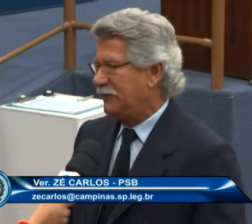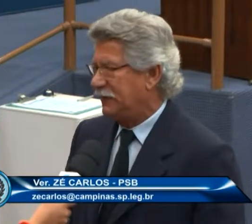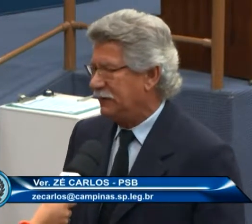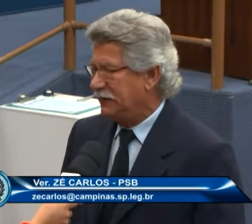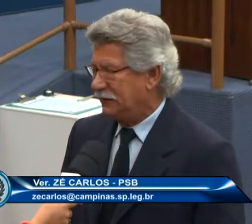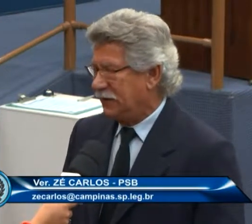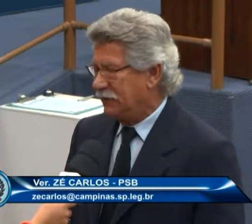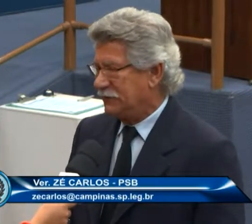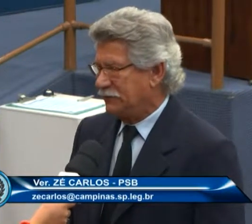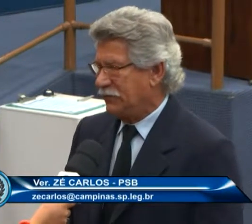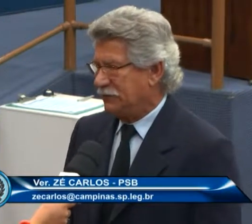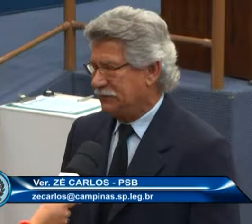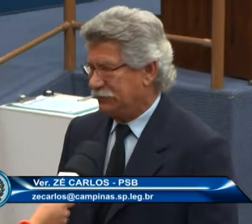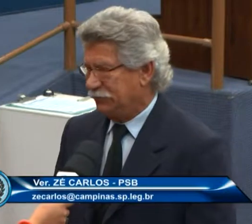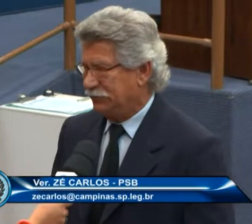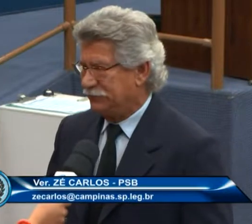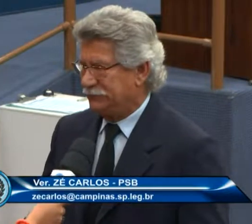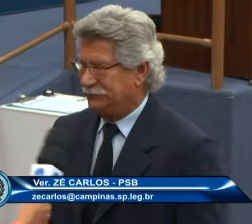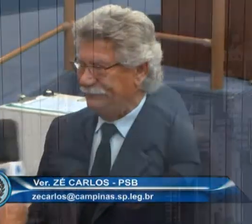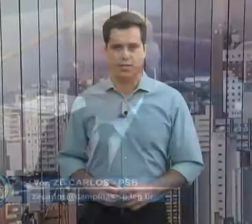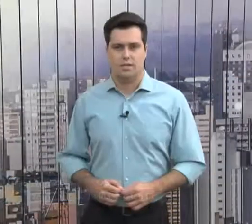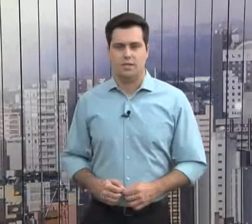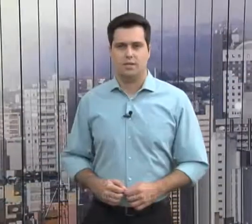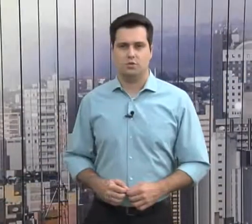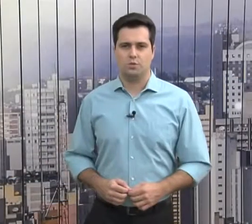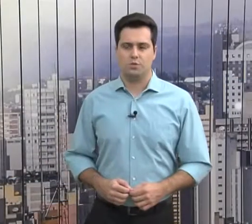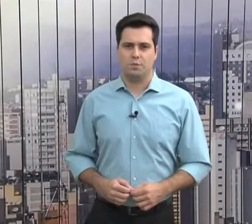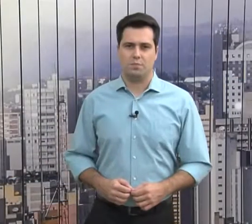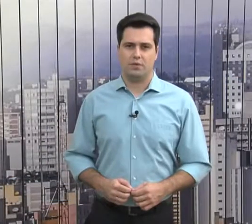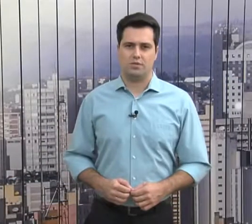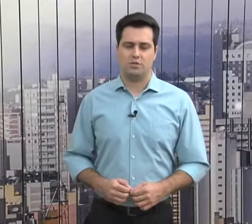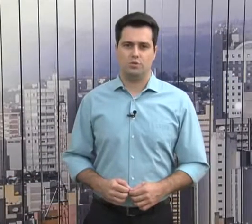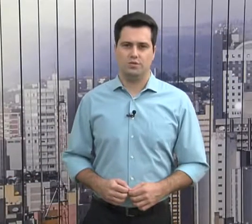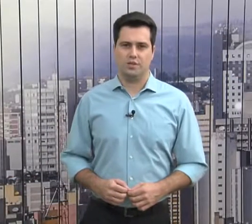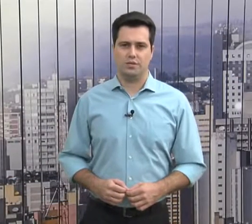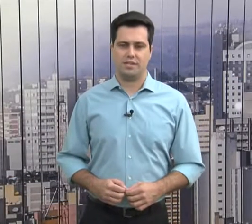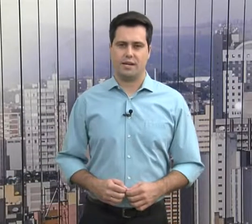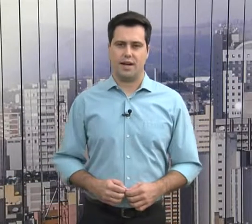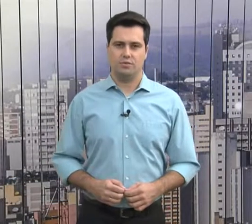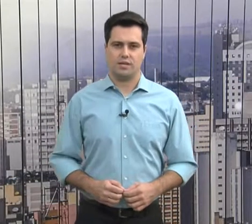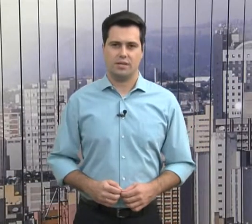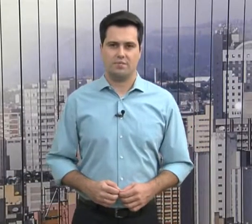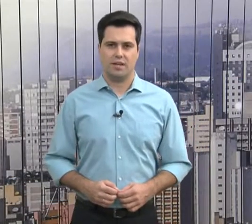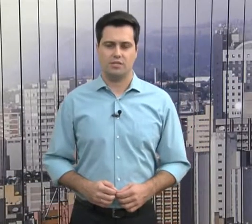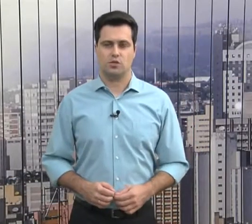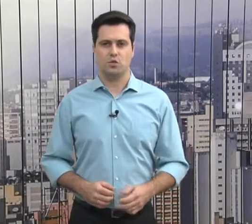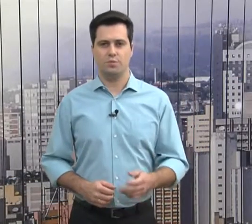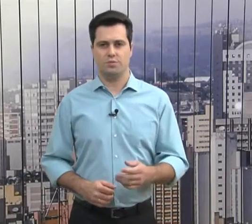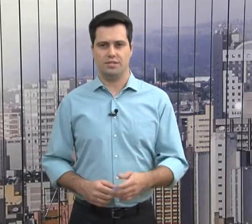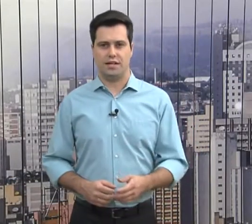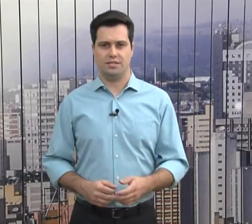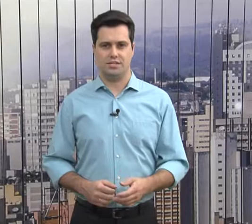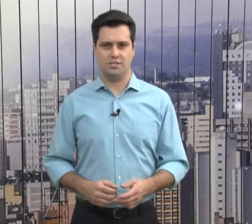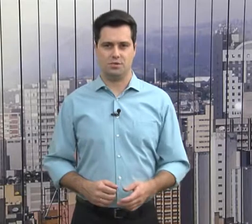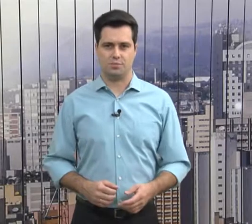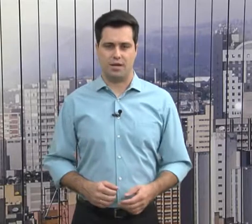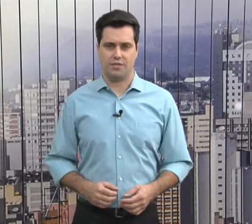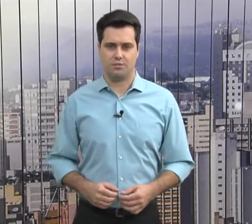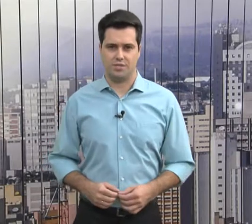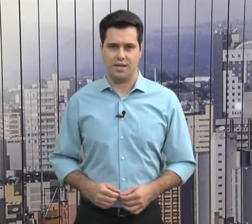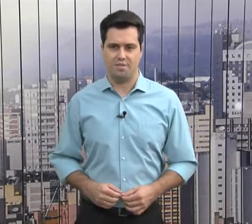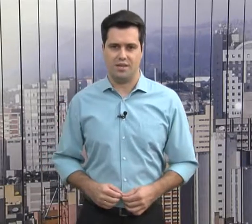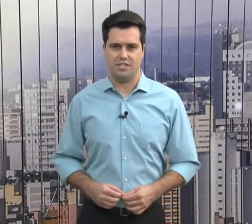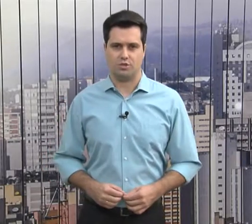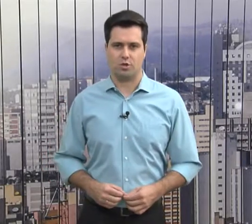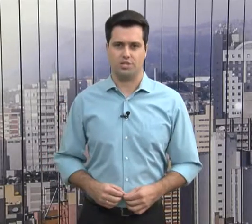vai valer na hora da troca desses produtos. E as duas propostas do vereador Zé Carlos, a que fala sobre o descarte de